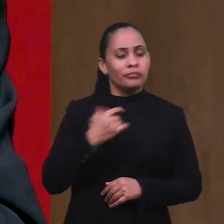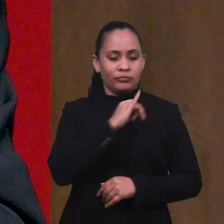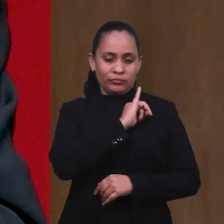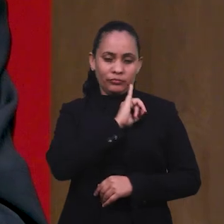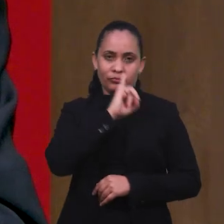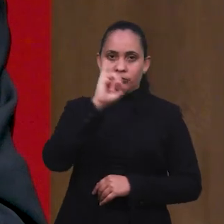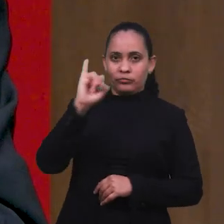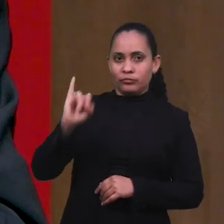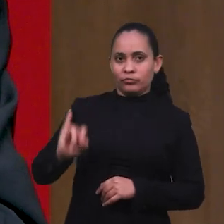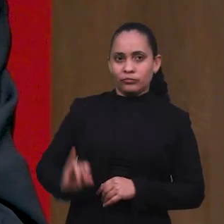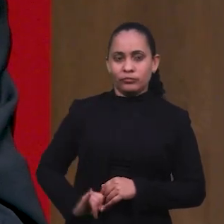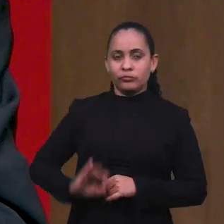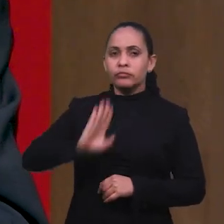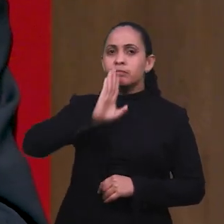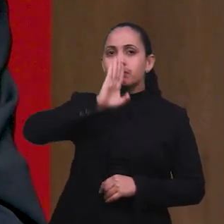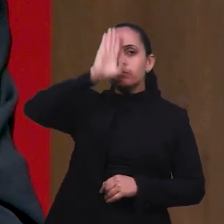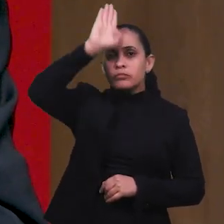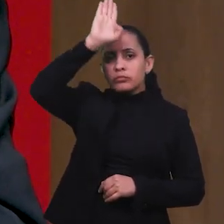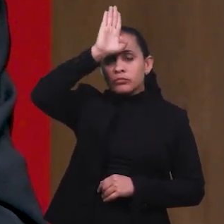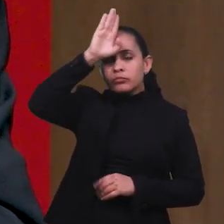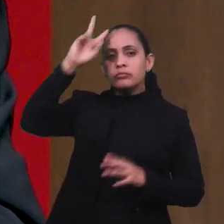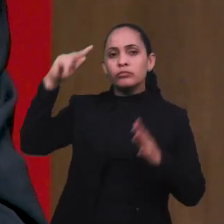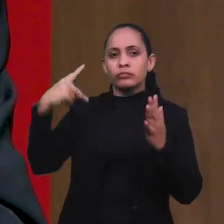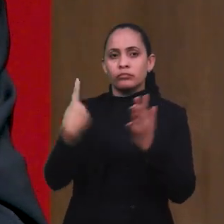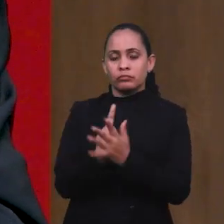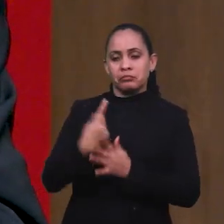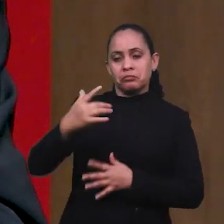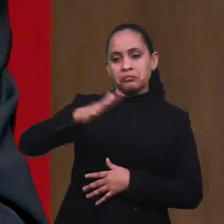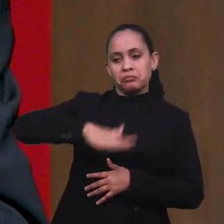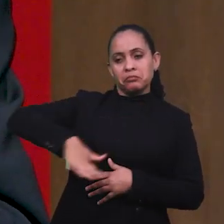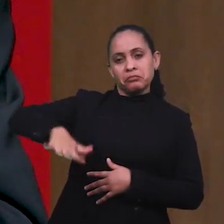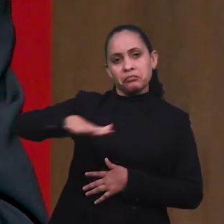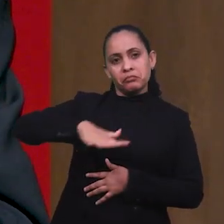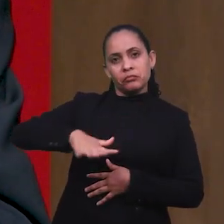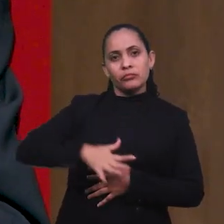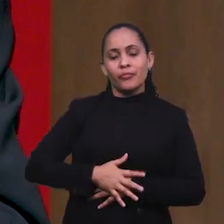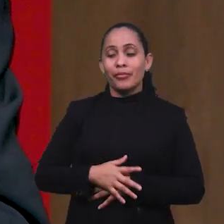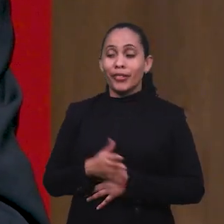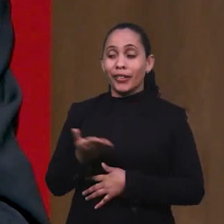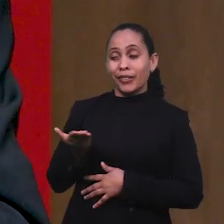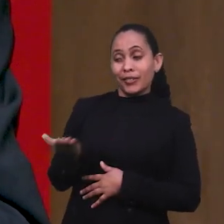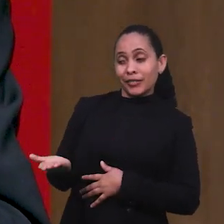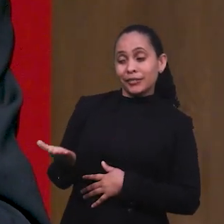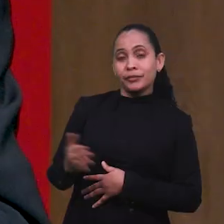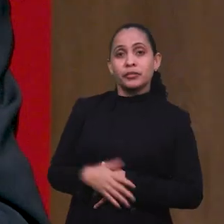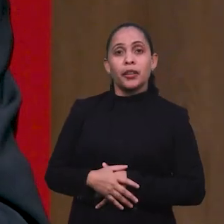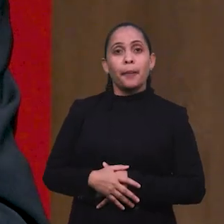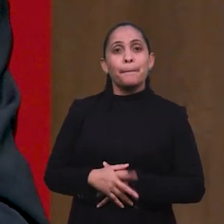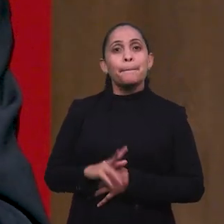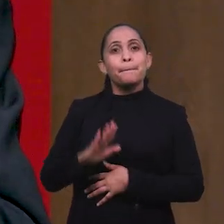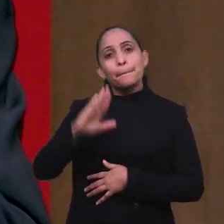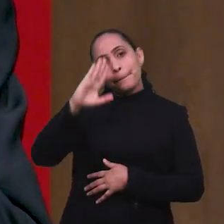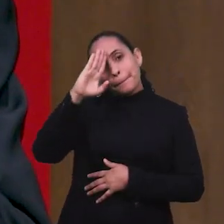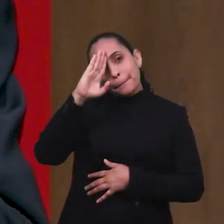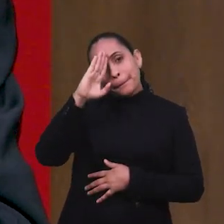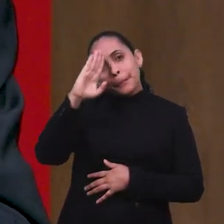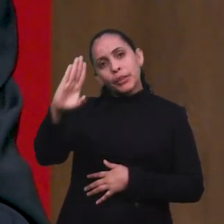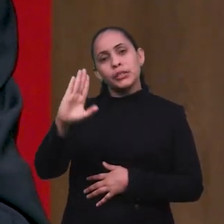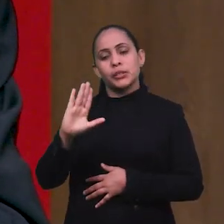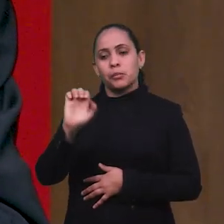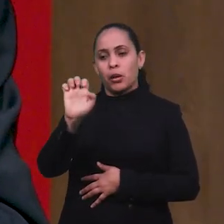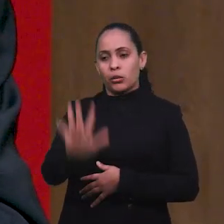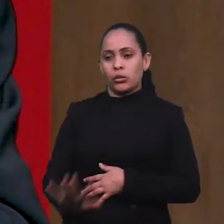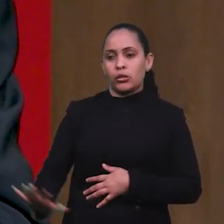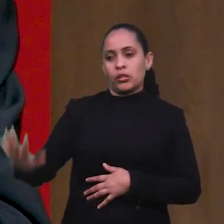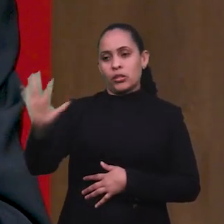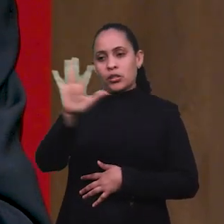Império Romano do Ocidente, ela se tornou a principal instituição unificadora da